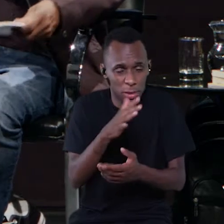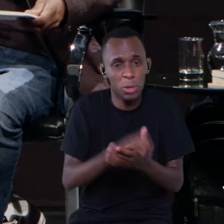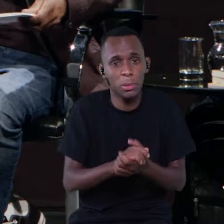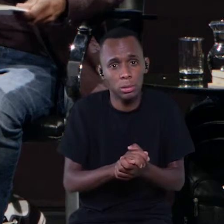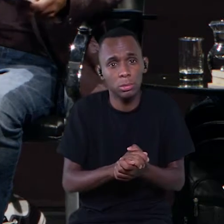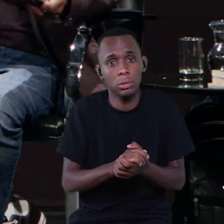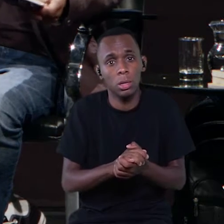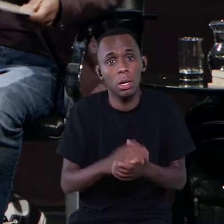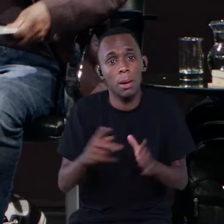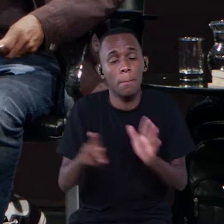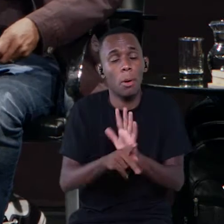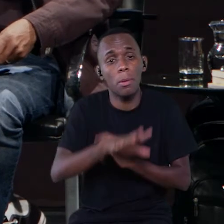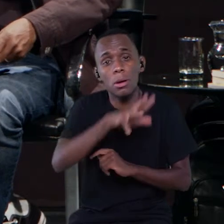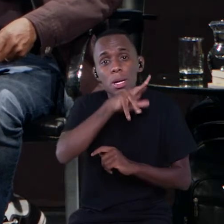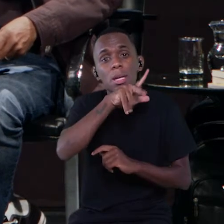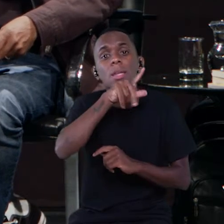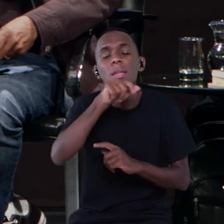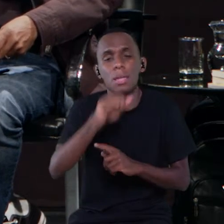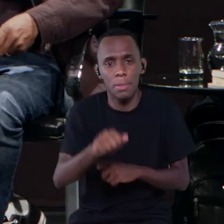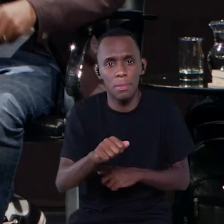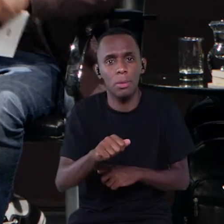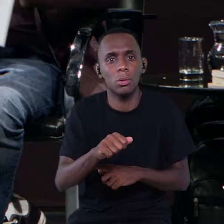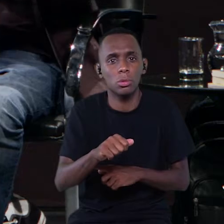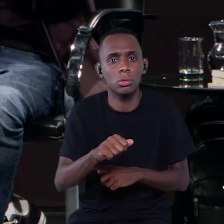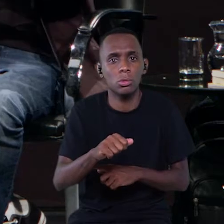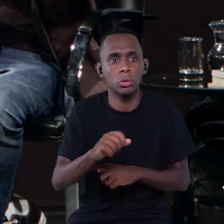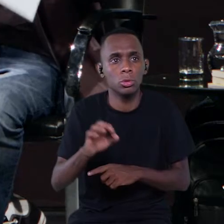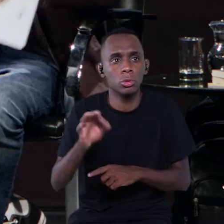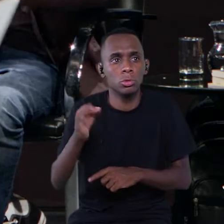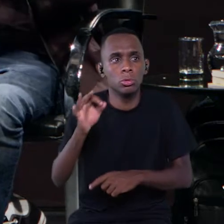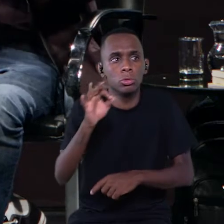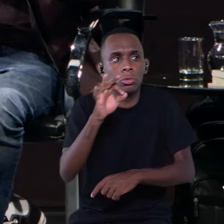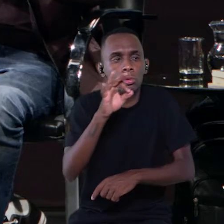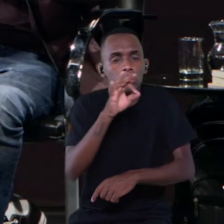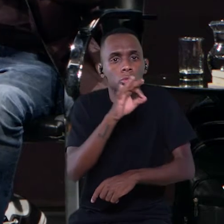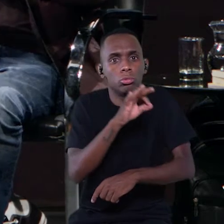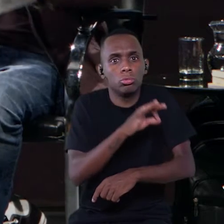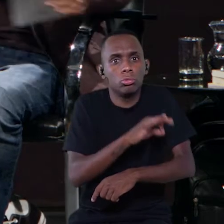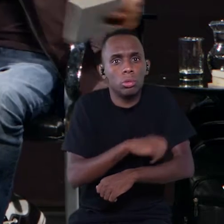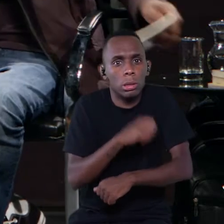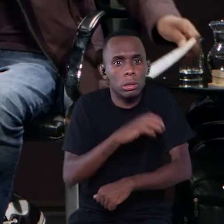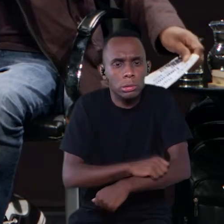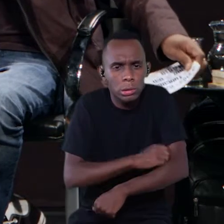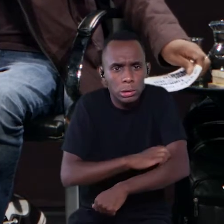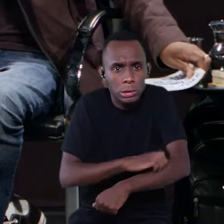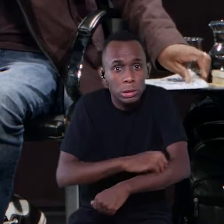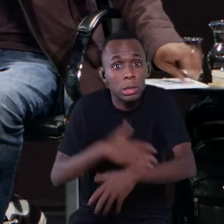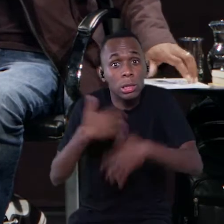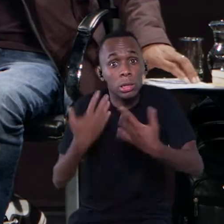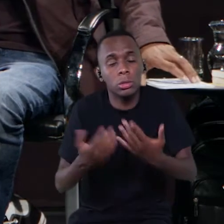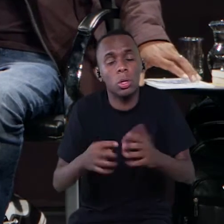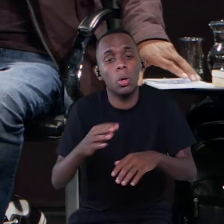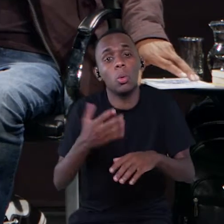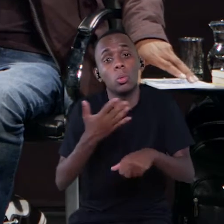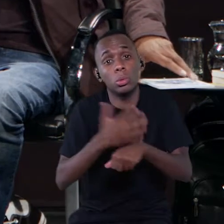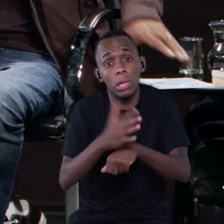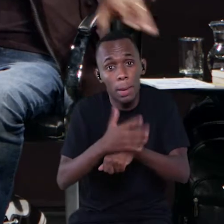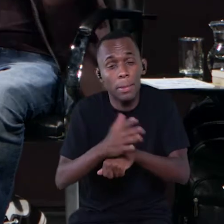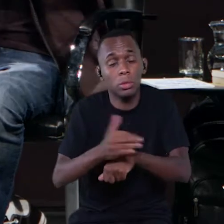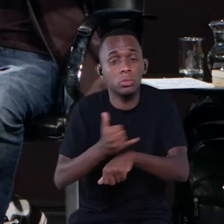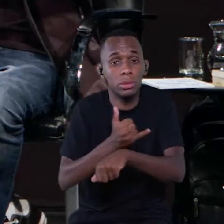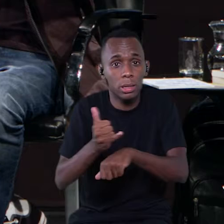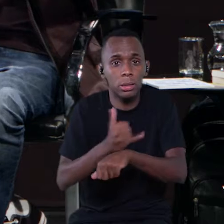daquela série dos bichos da Cecília Meirelles, né? O pernilongo, que faz o ó, o bilongo, coisas desse tipo. Então, a técnica de pegar o